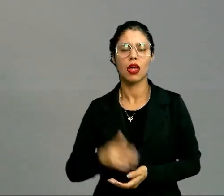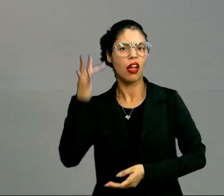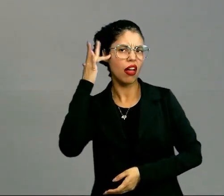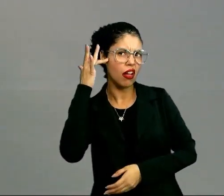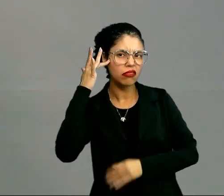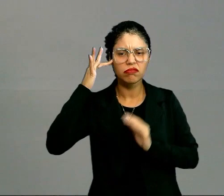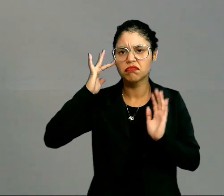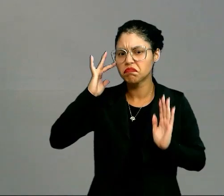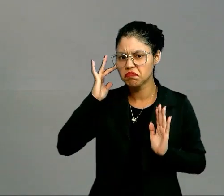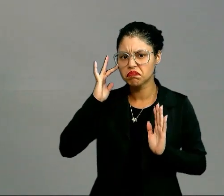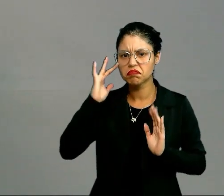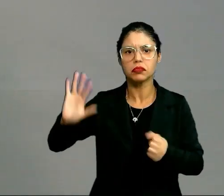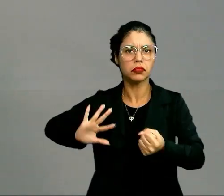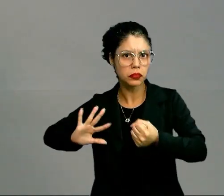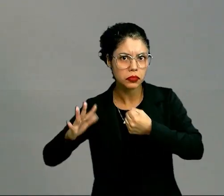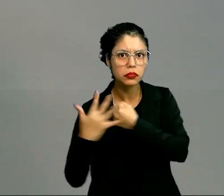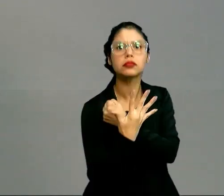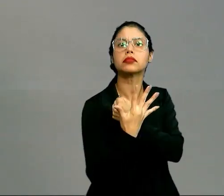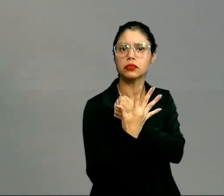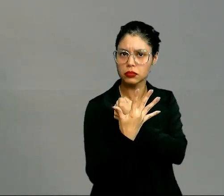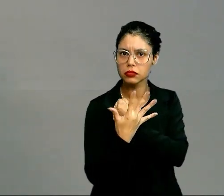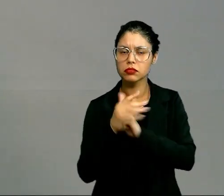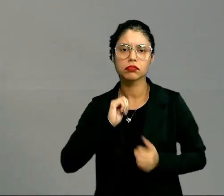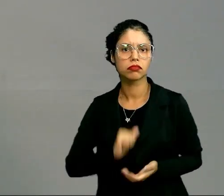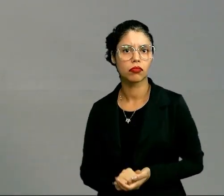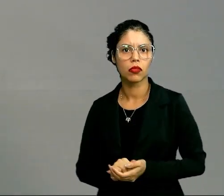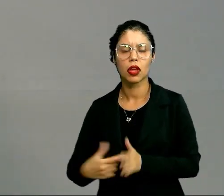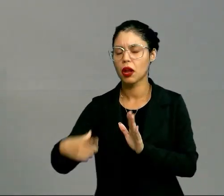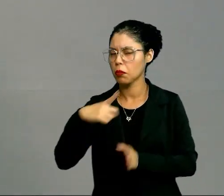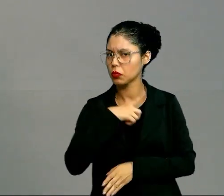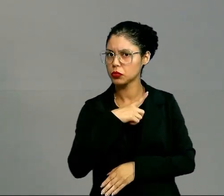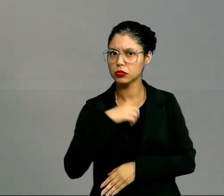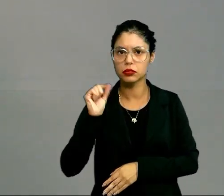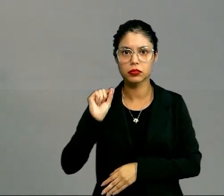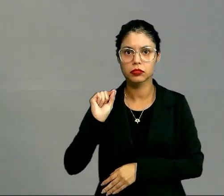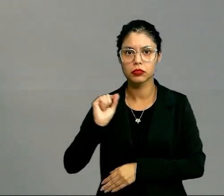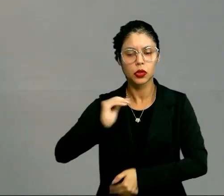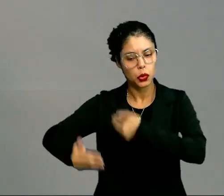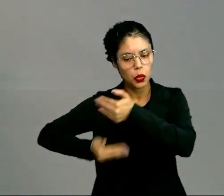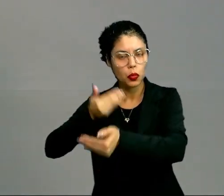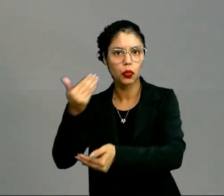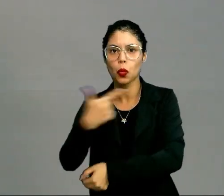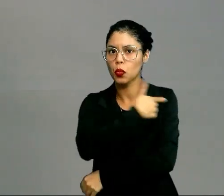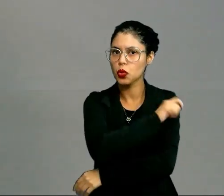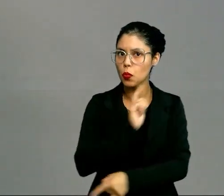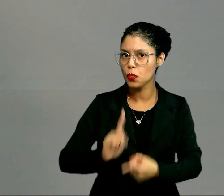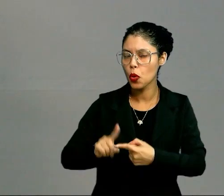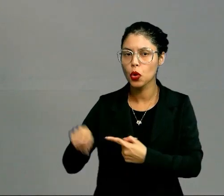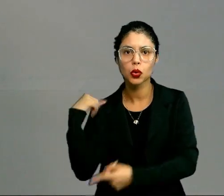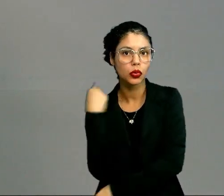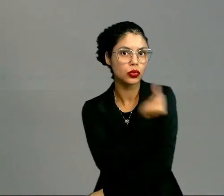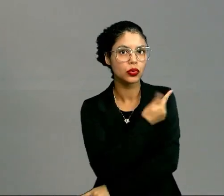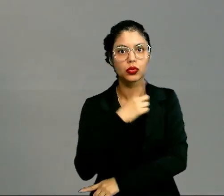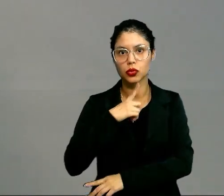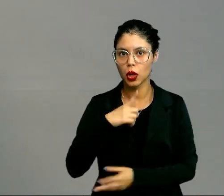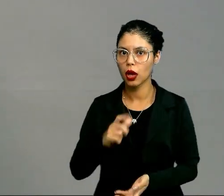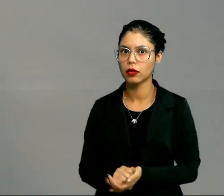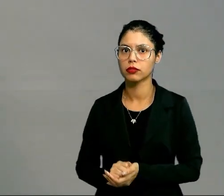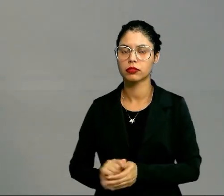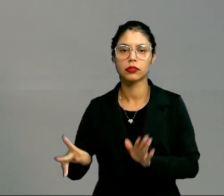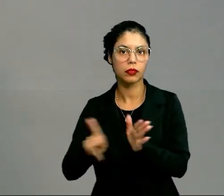que o Covid-19 não era para ter sido desenvolvido vacinas, porque nós temos aí,